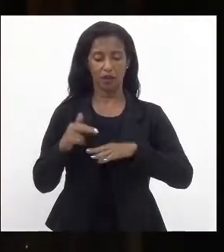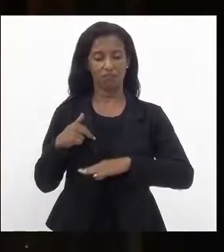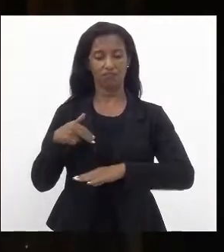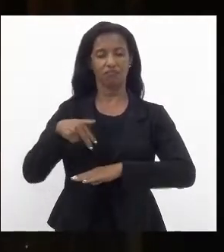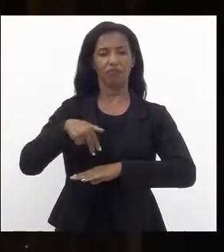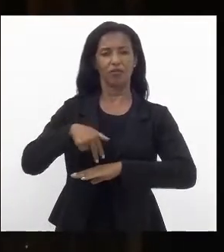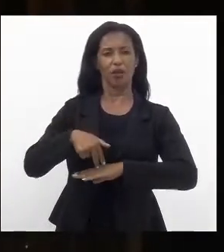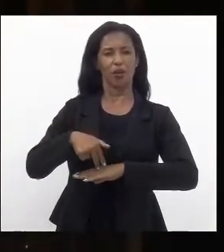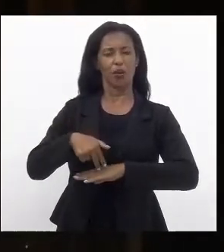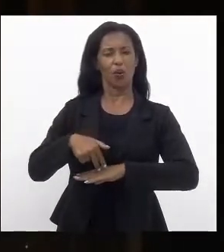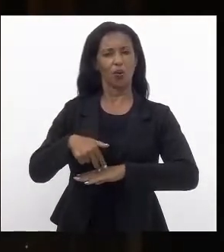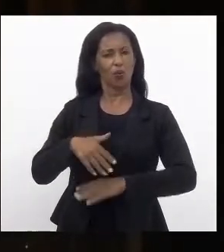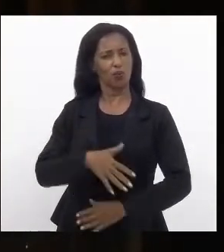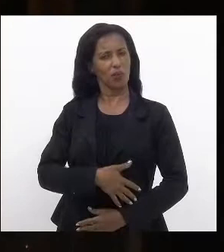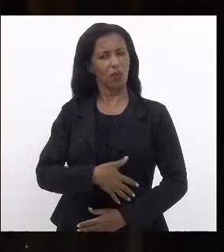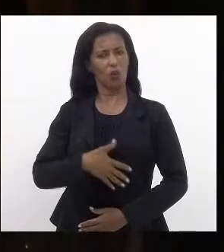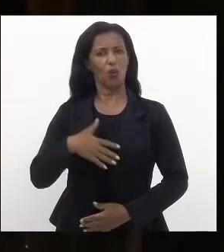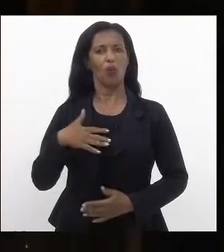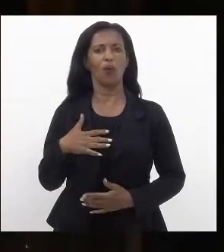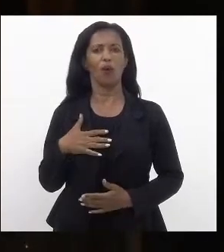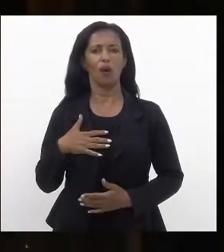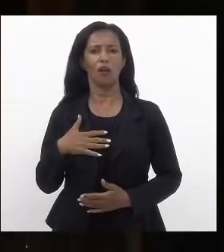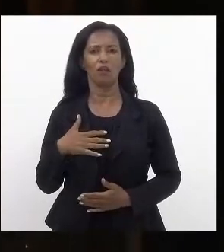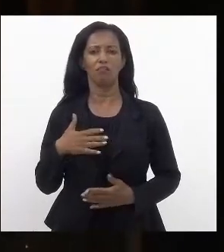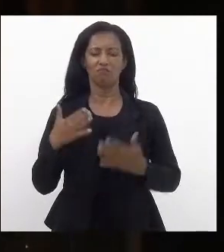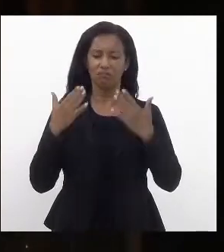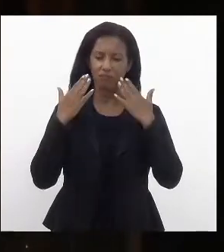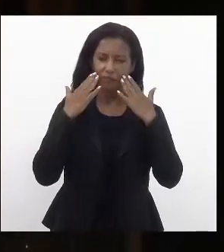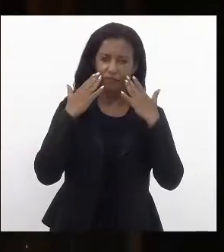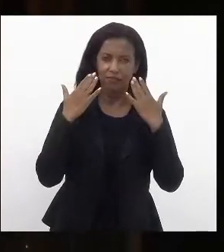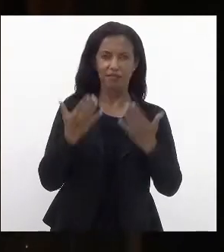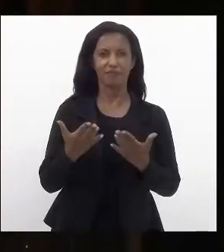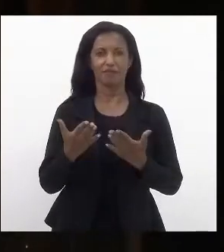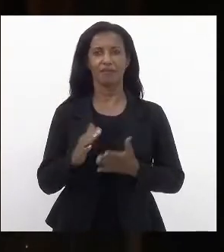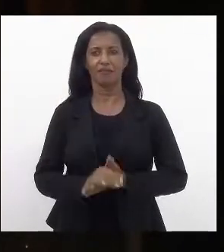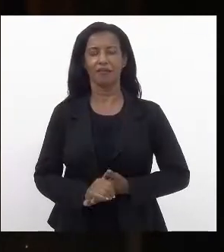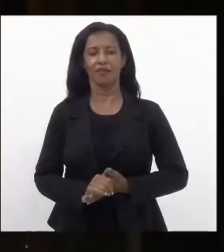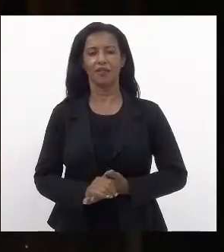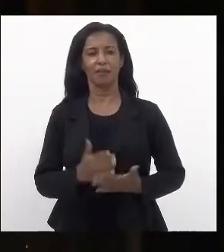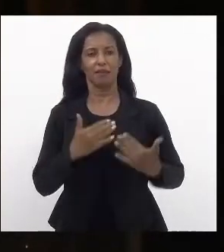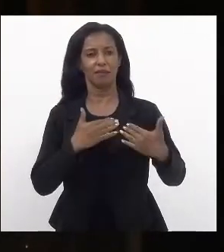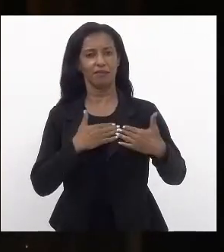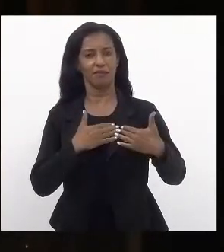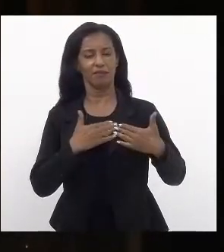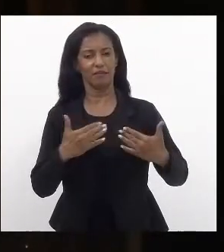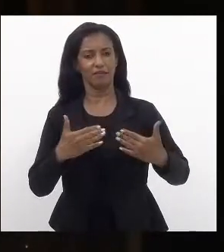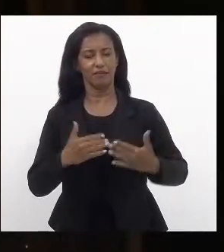com muita honra para me manifestar essa minha solidariedade.